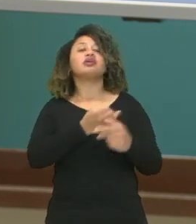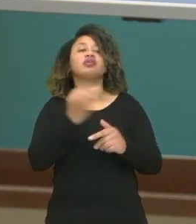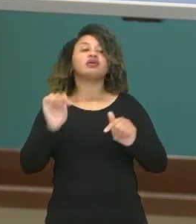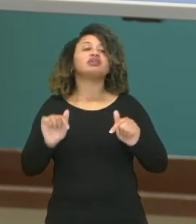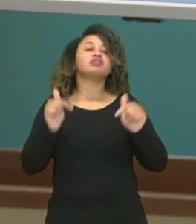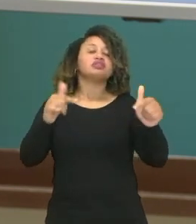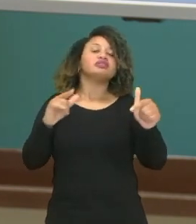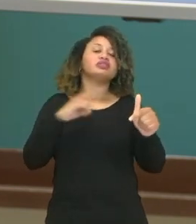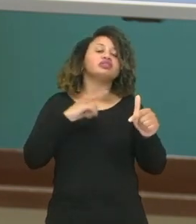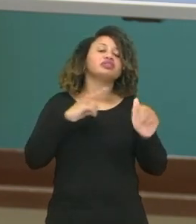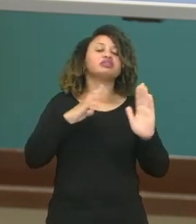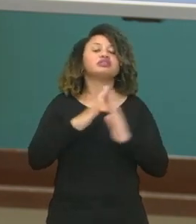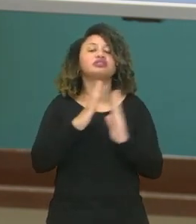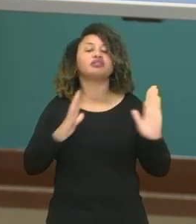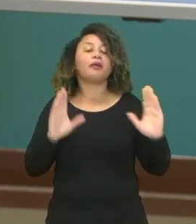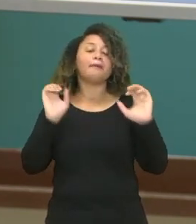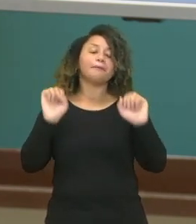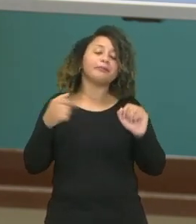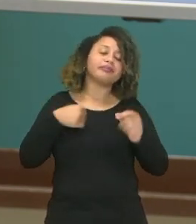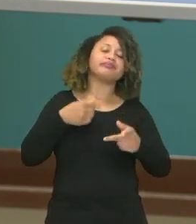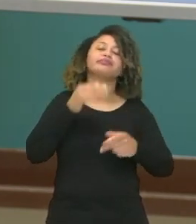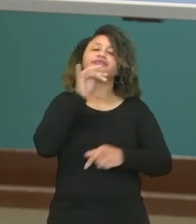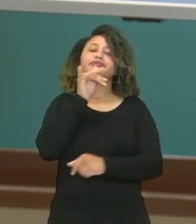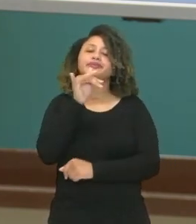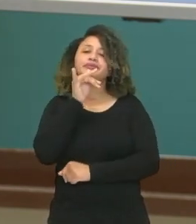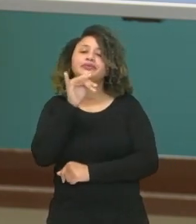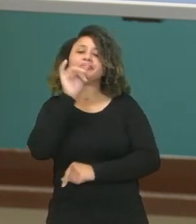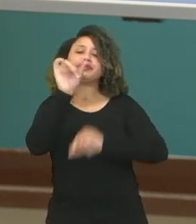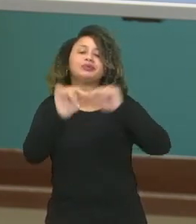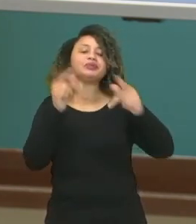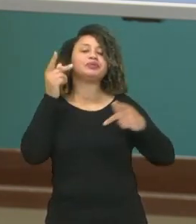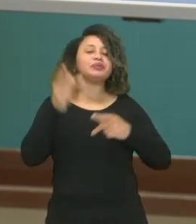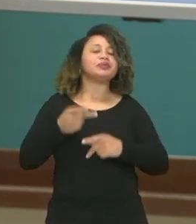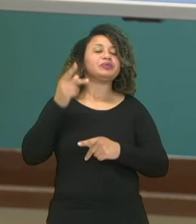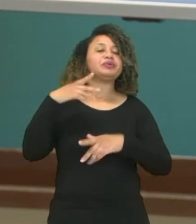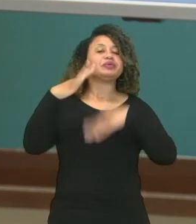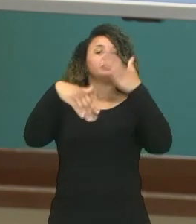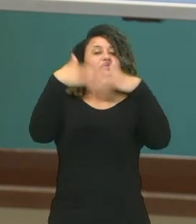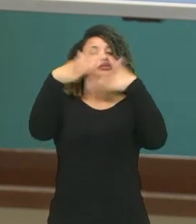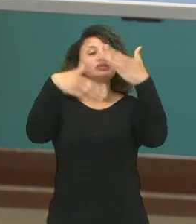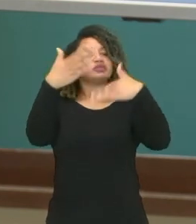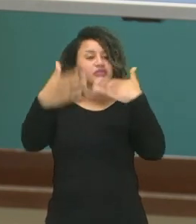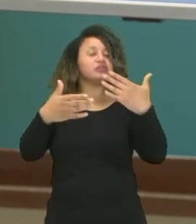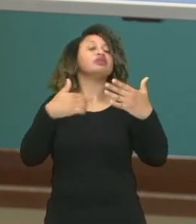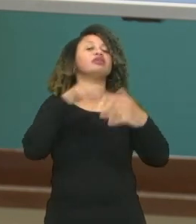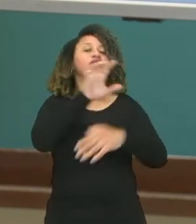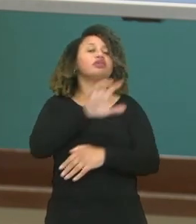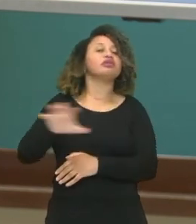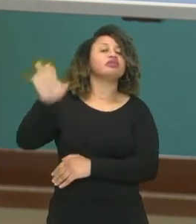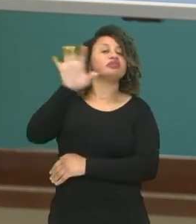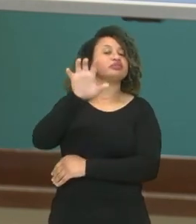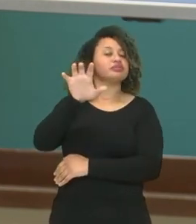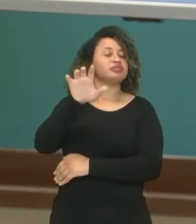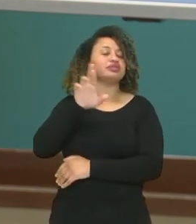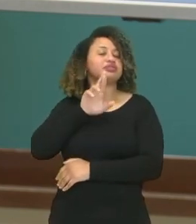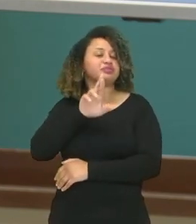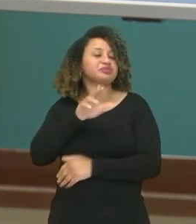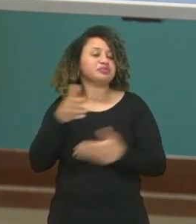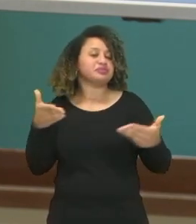ações realizadas no período podem ser citadas como exemplo de políticas de desenvolvimento da região? Responde